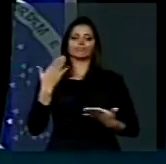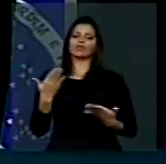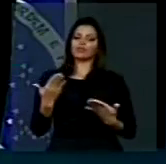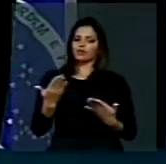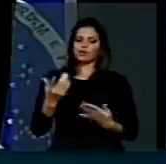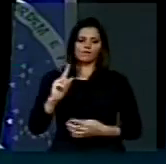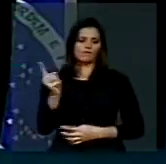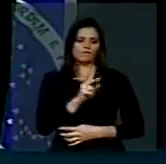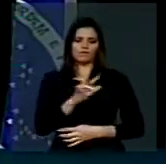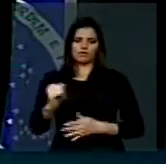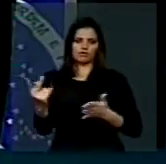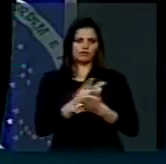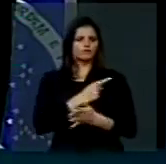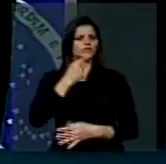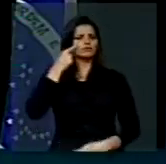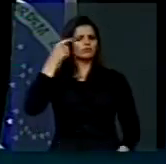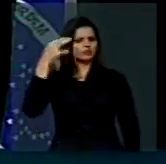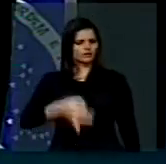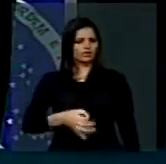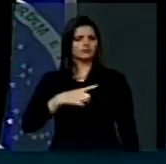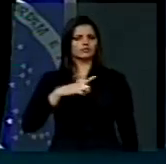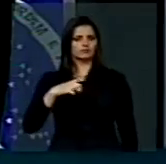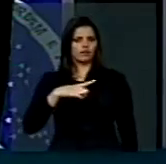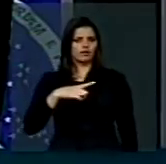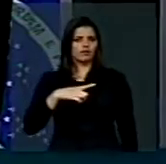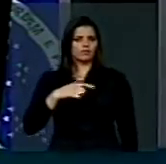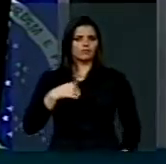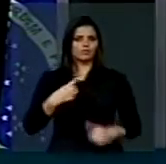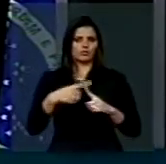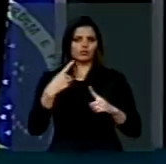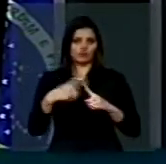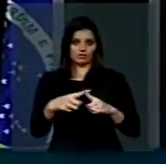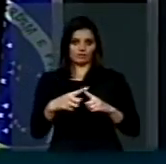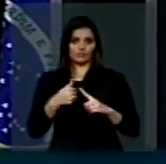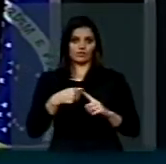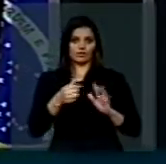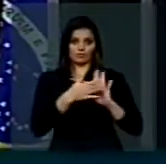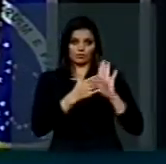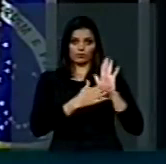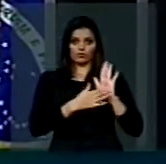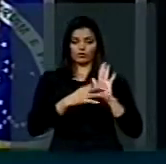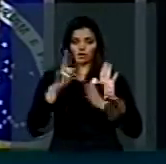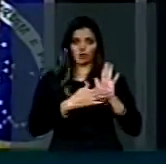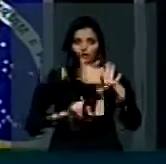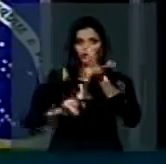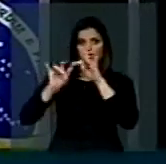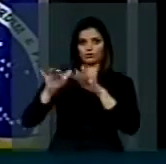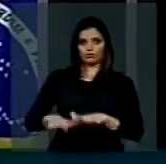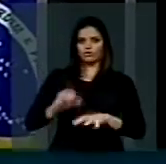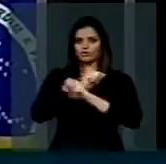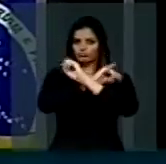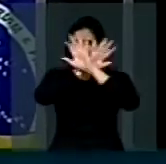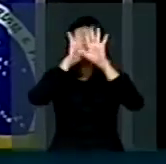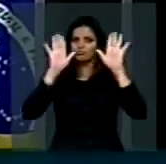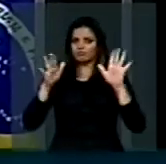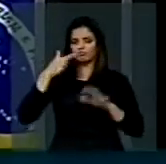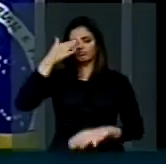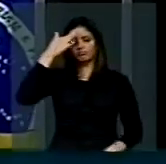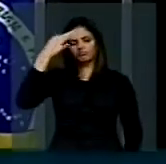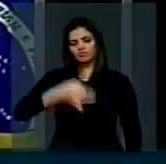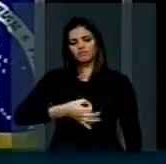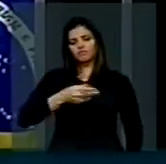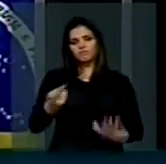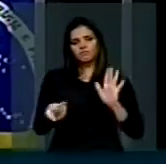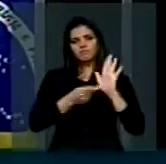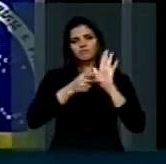não ocorrerá, não tenho dúvida, como propósito do relator. Vejo transparência e sinceridade nas suas